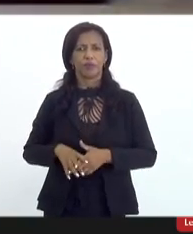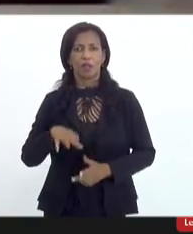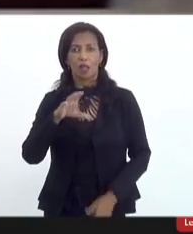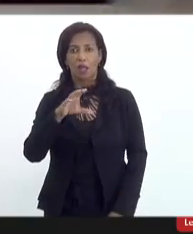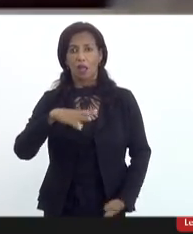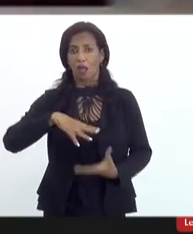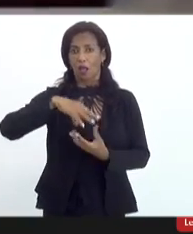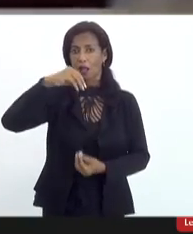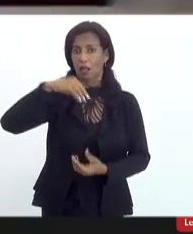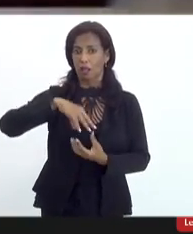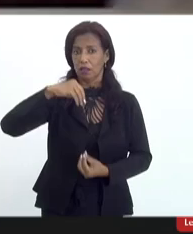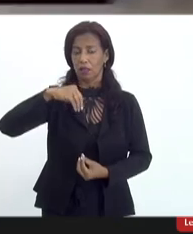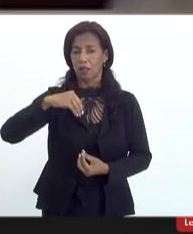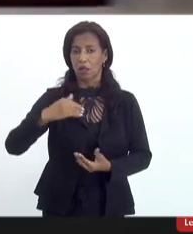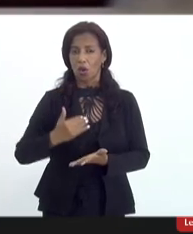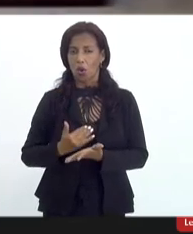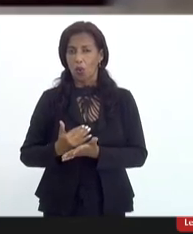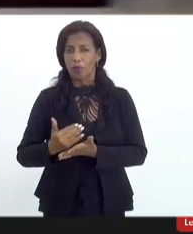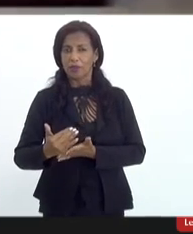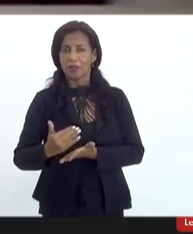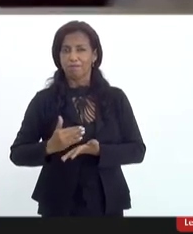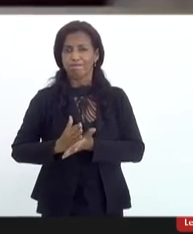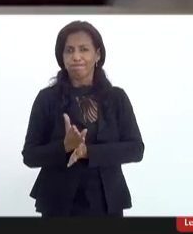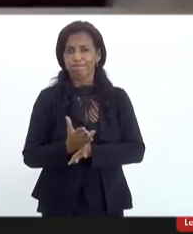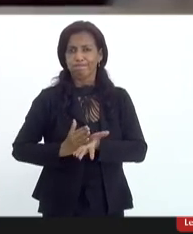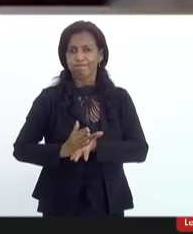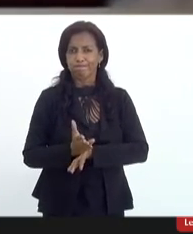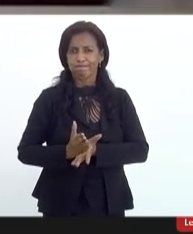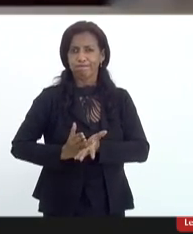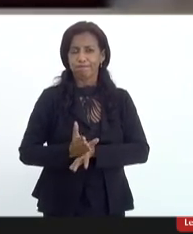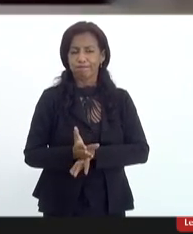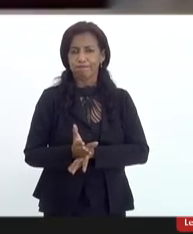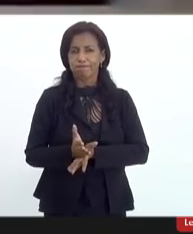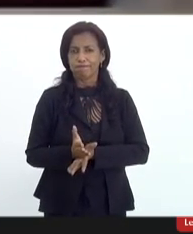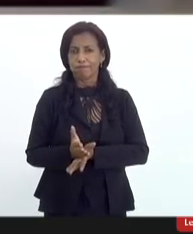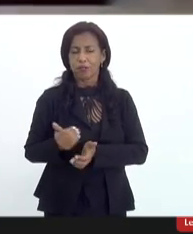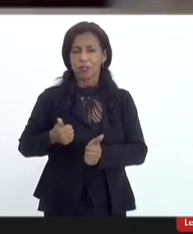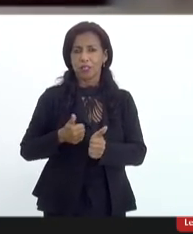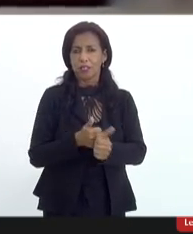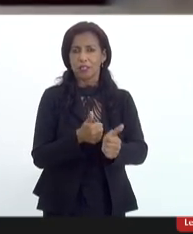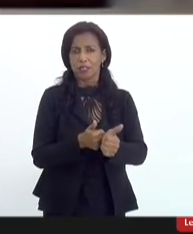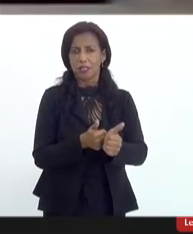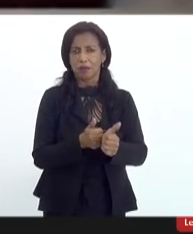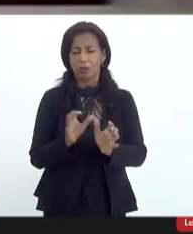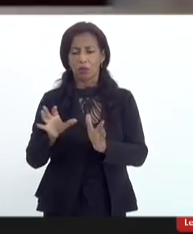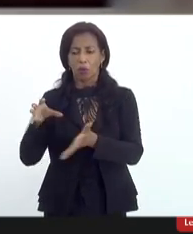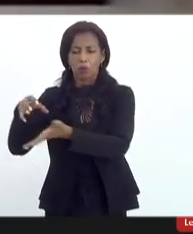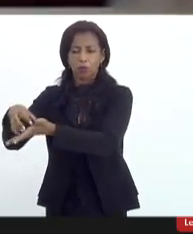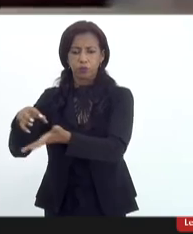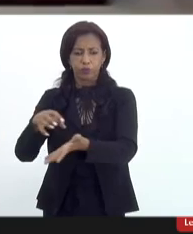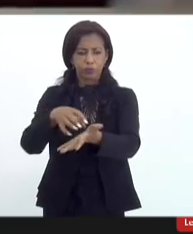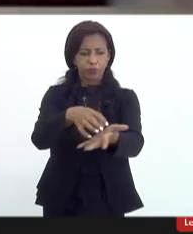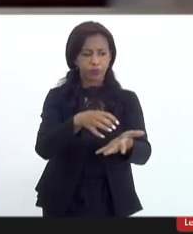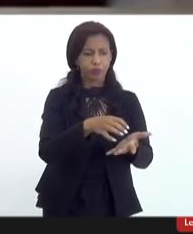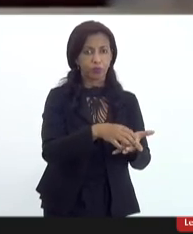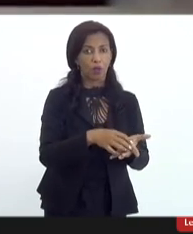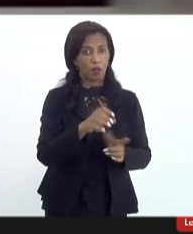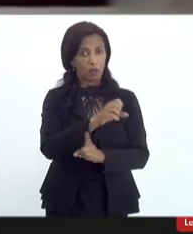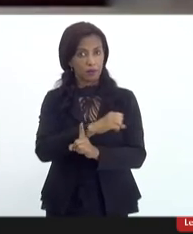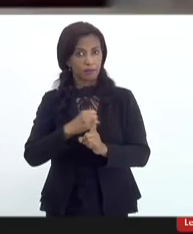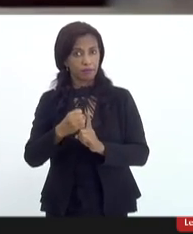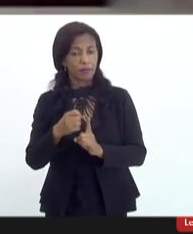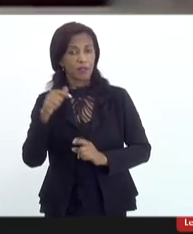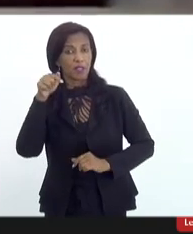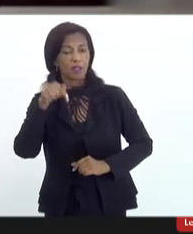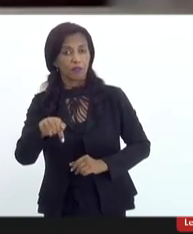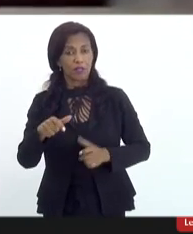Kardec, começaram a incomodar os segmentos ou determinados segmentos da sociedade. E foi justamente